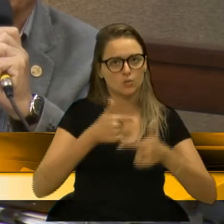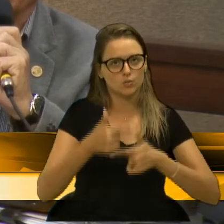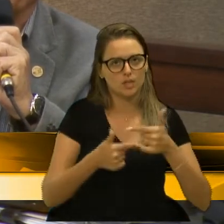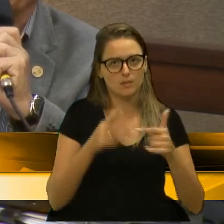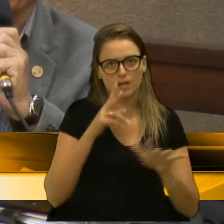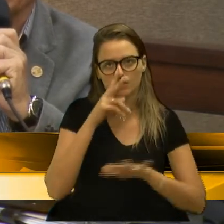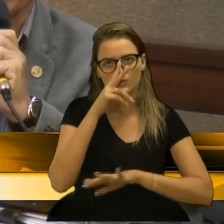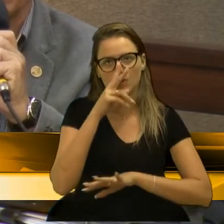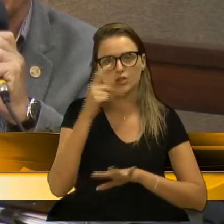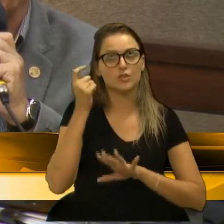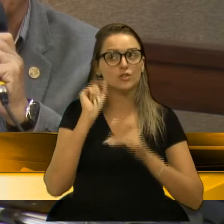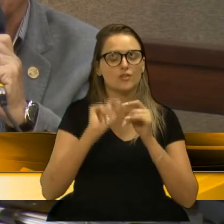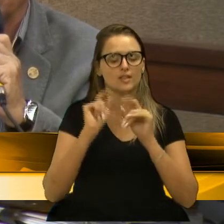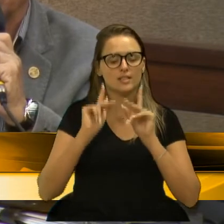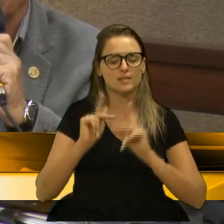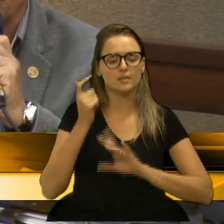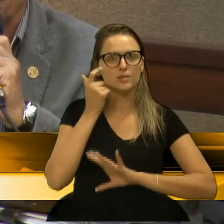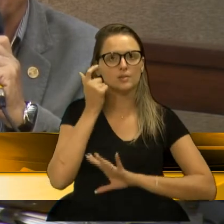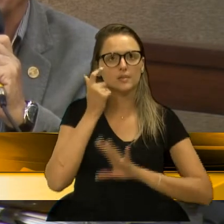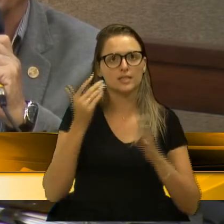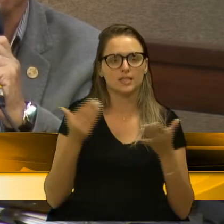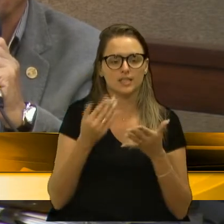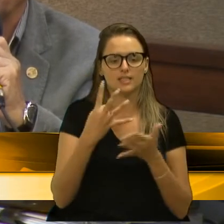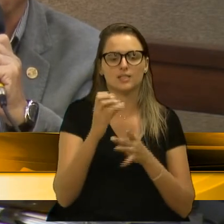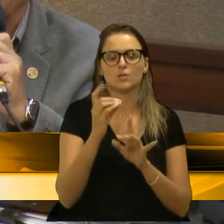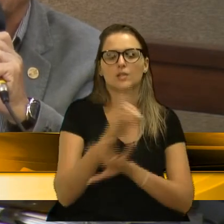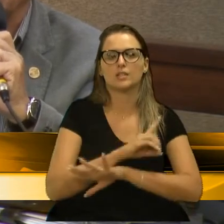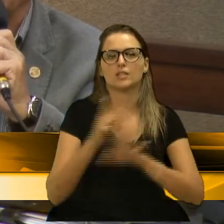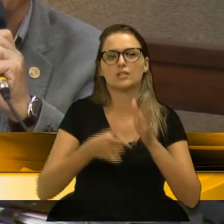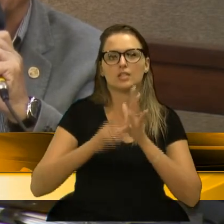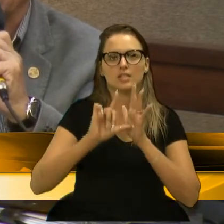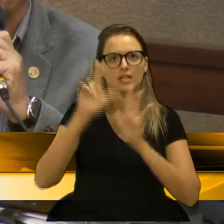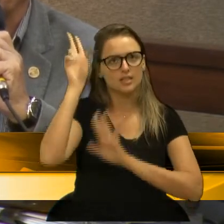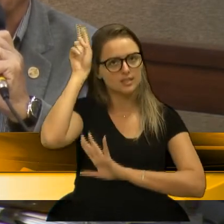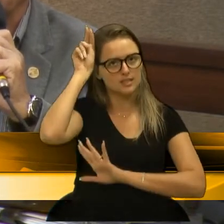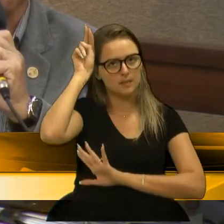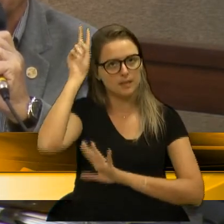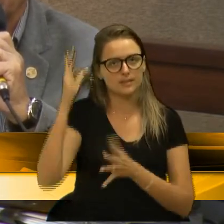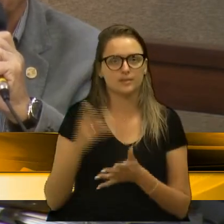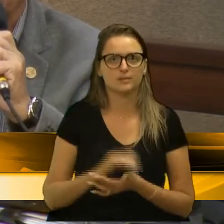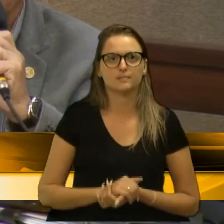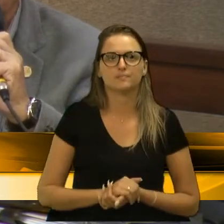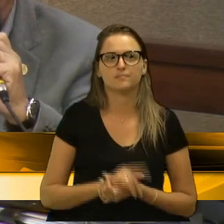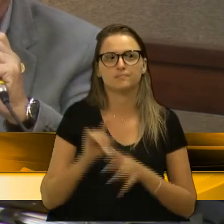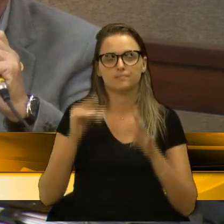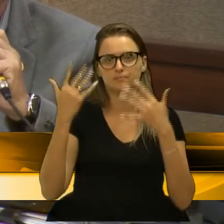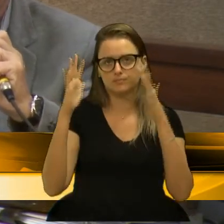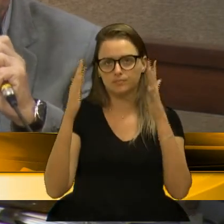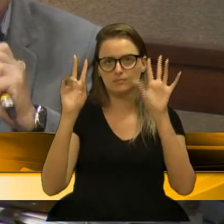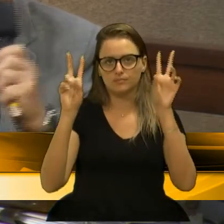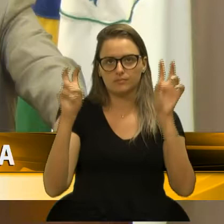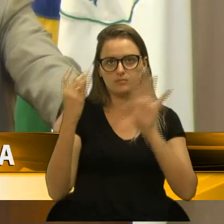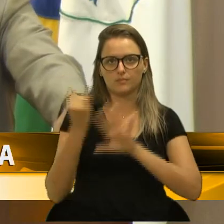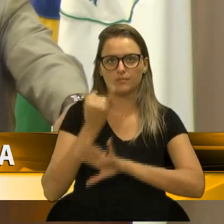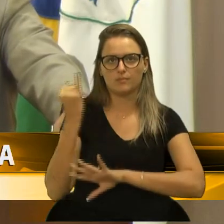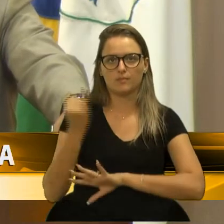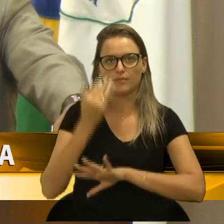forte de reflexão nesse período. Então, lhe cumprimento por abordar esse tema tão importante. Obrigado pela parte.